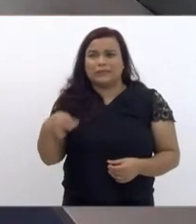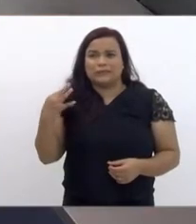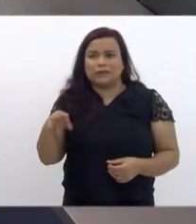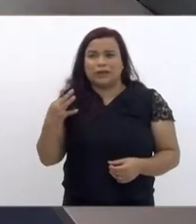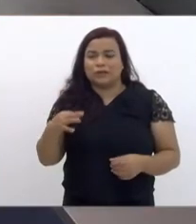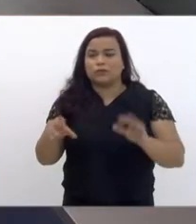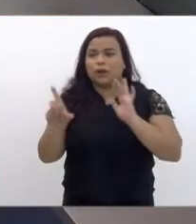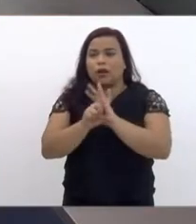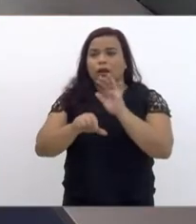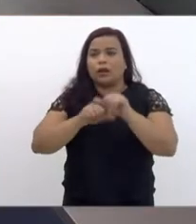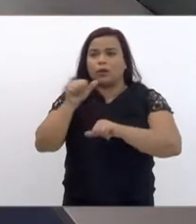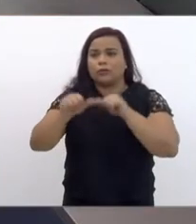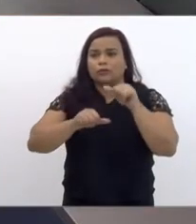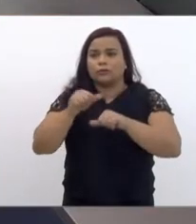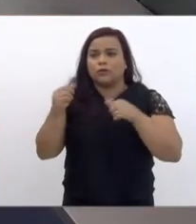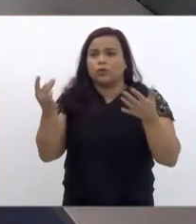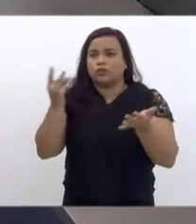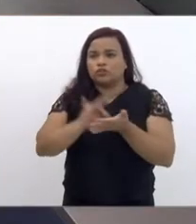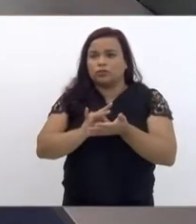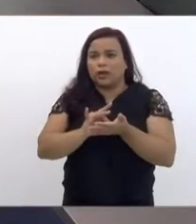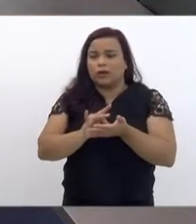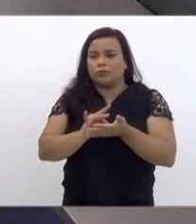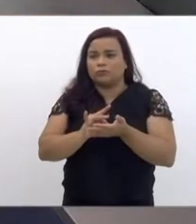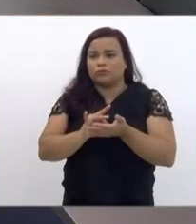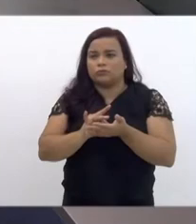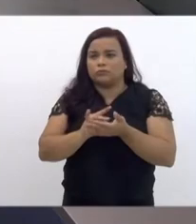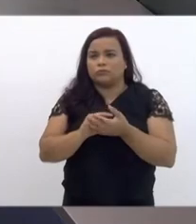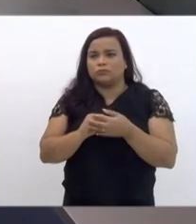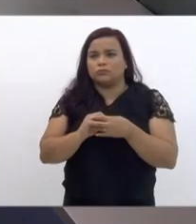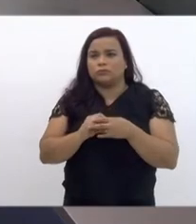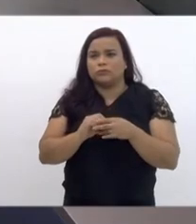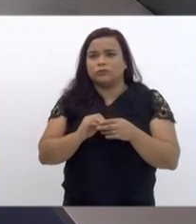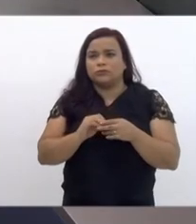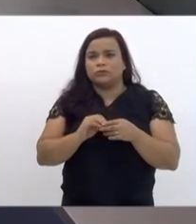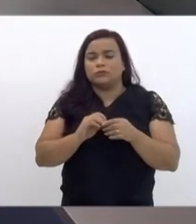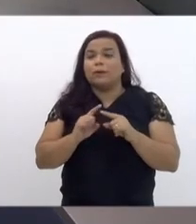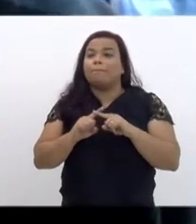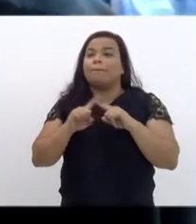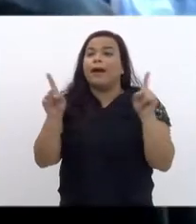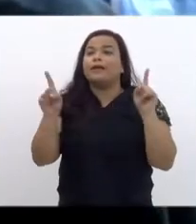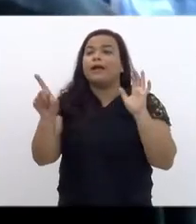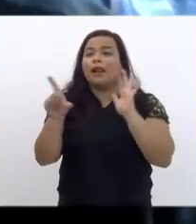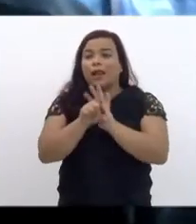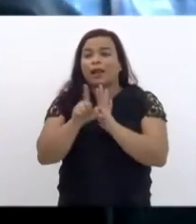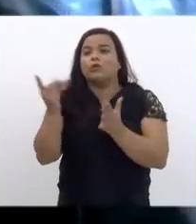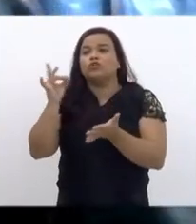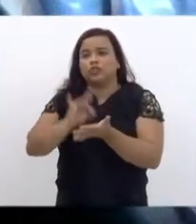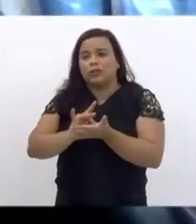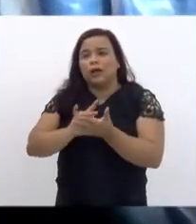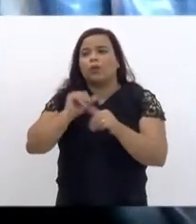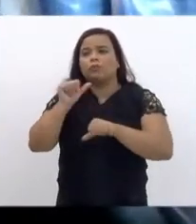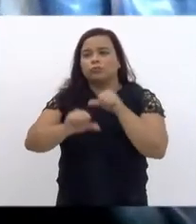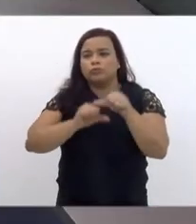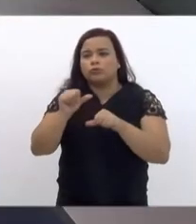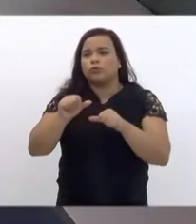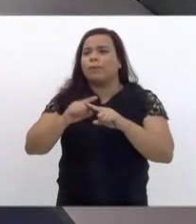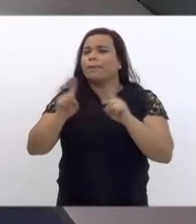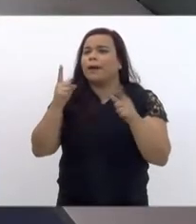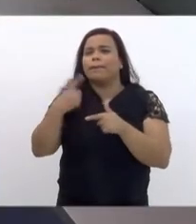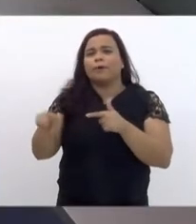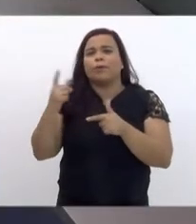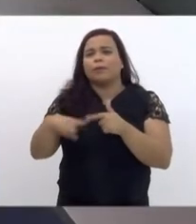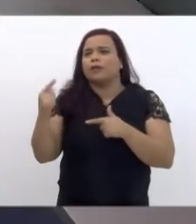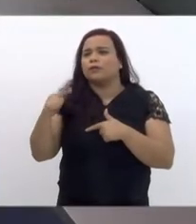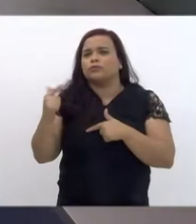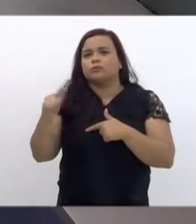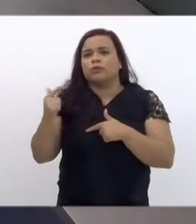original. Sim, você. E não Sim, mas a lei original já foi alterada por essa outra. Mas não há problema. Não importa, Mink. Olha